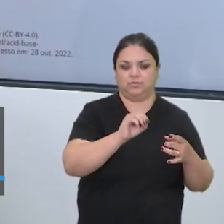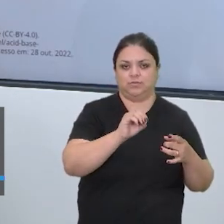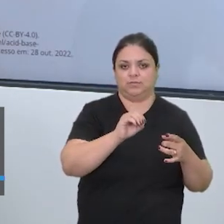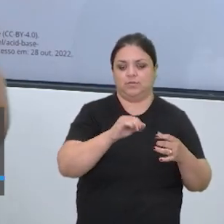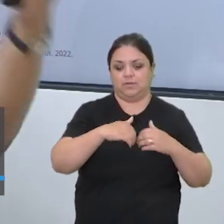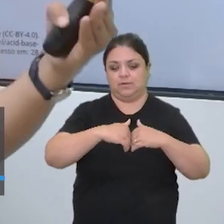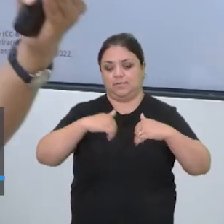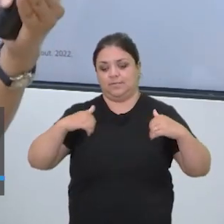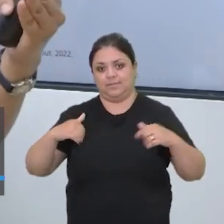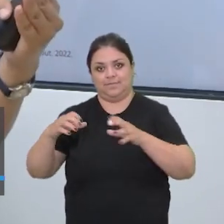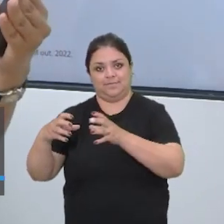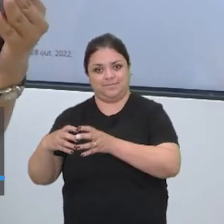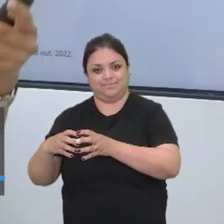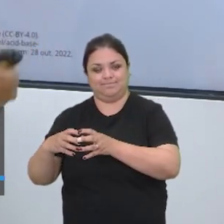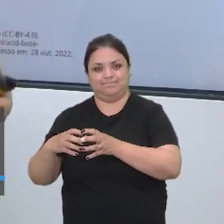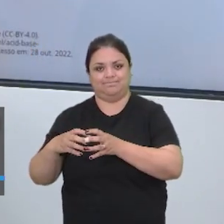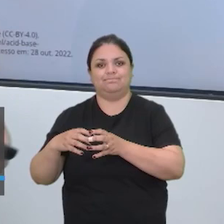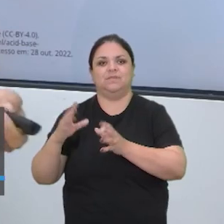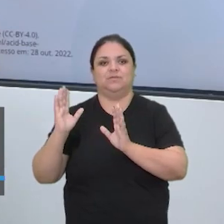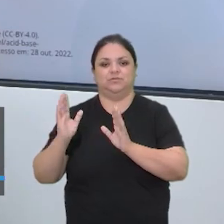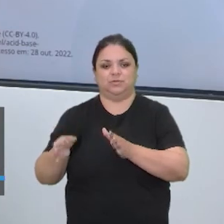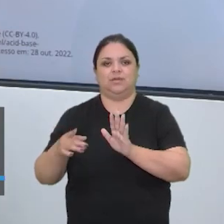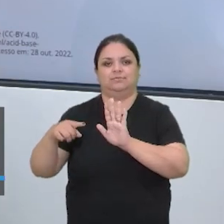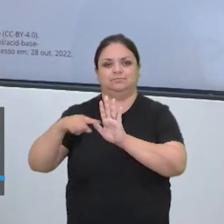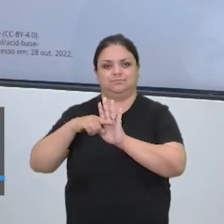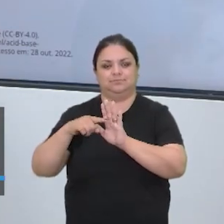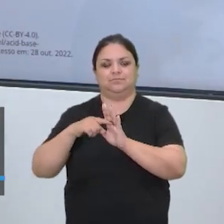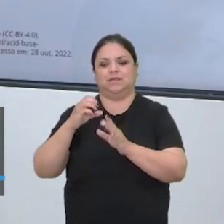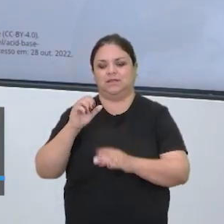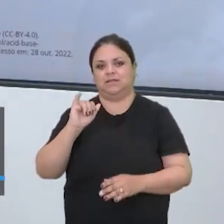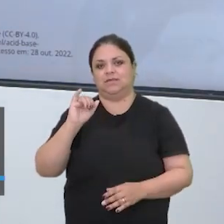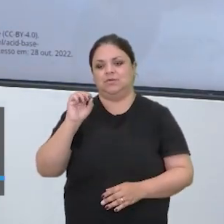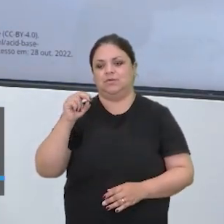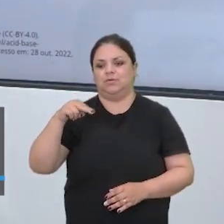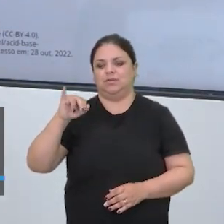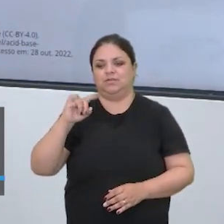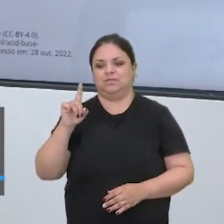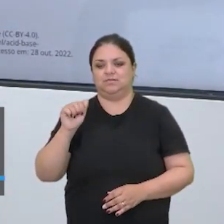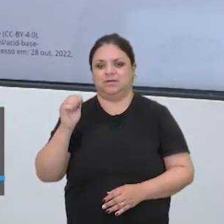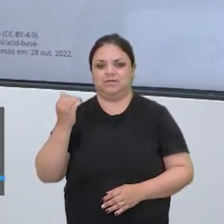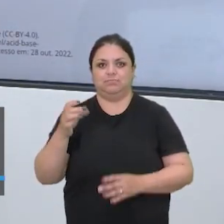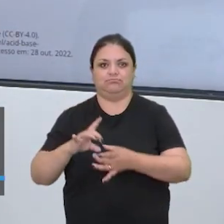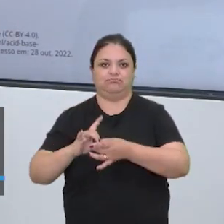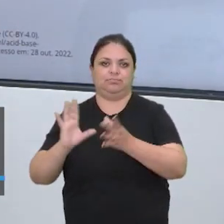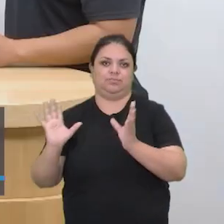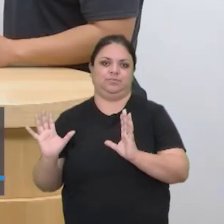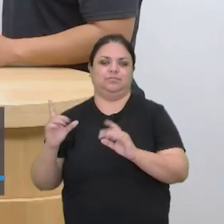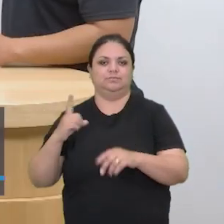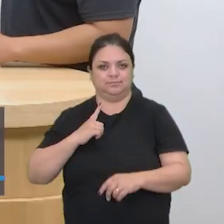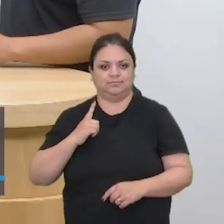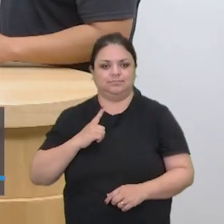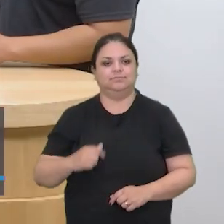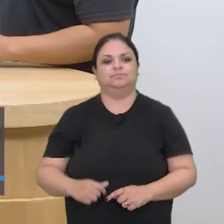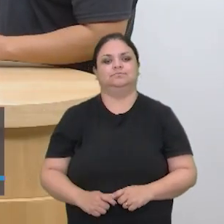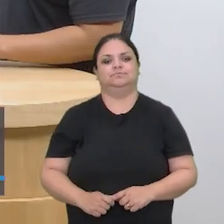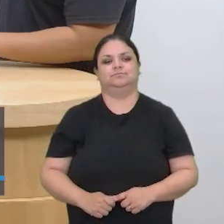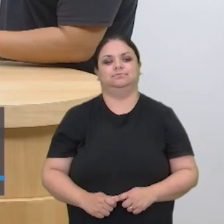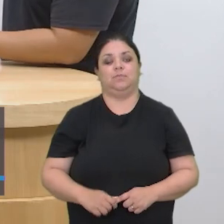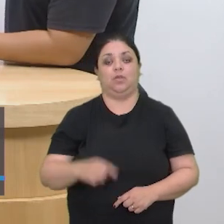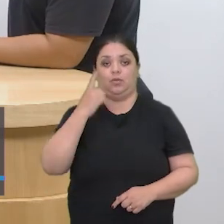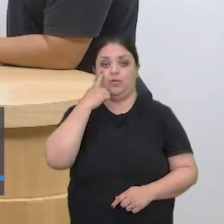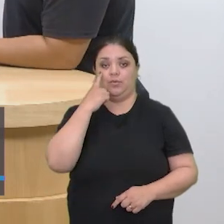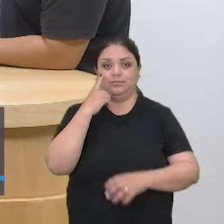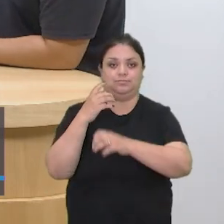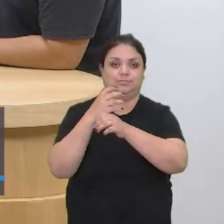parte que sofreu o processo de ionização, aquela parte de quebra. Eu vou só apagar aqui para mostrar para vocês a equaçãozinha,